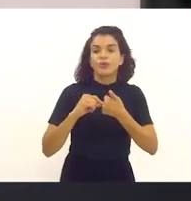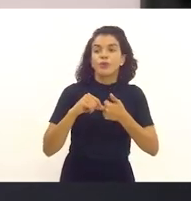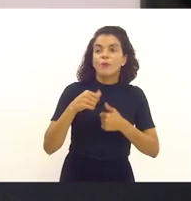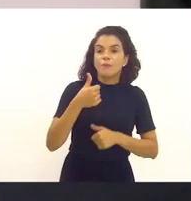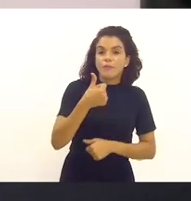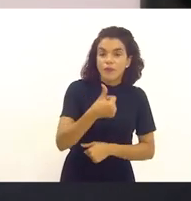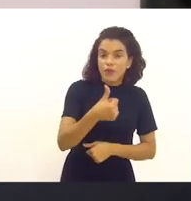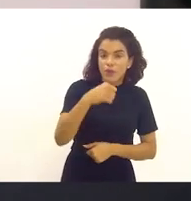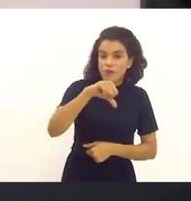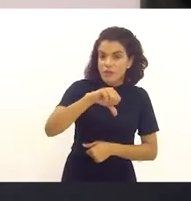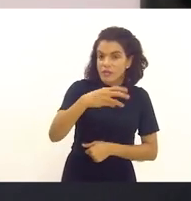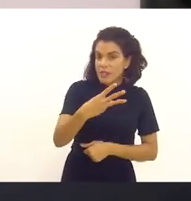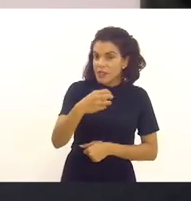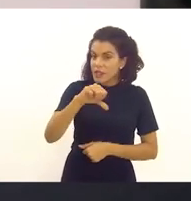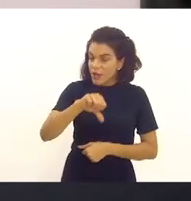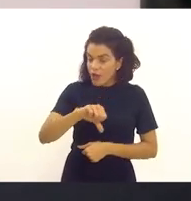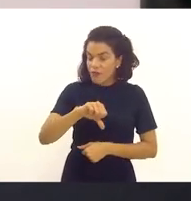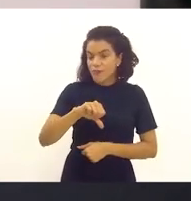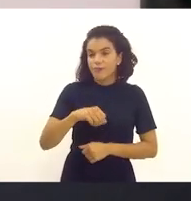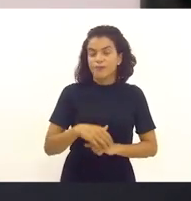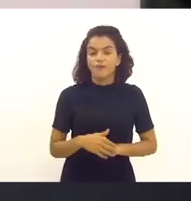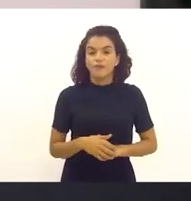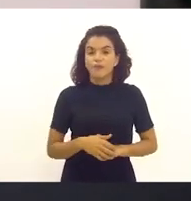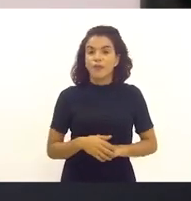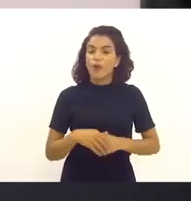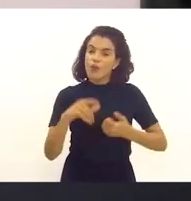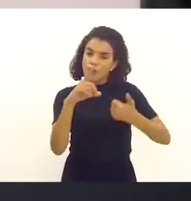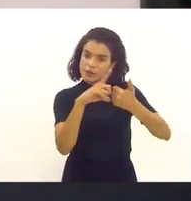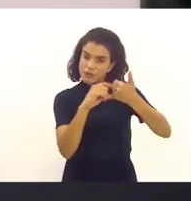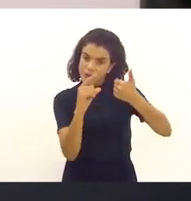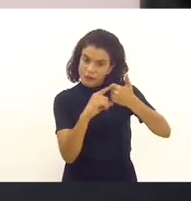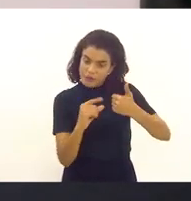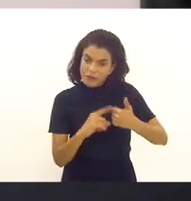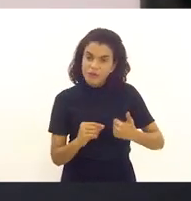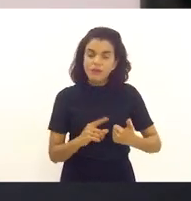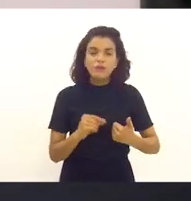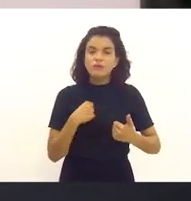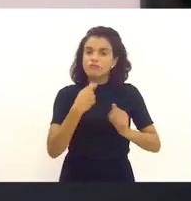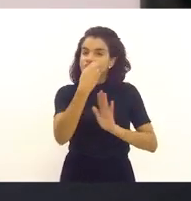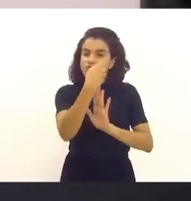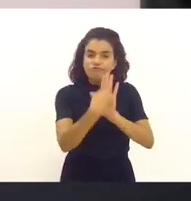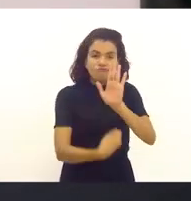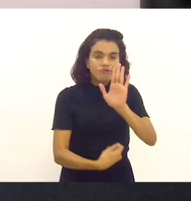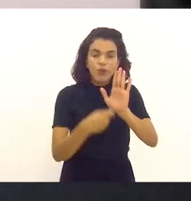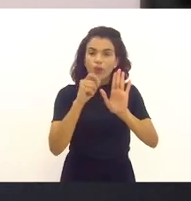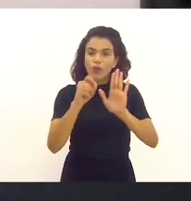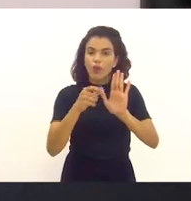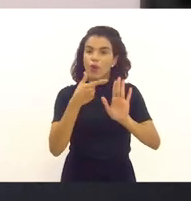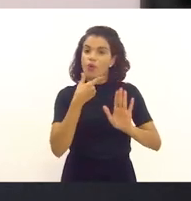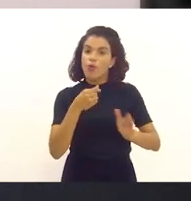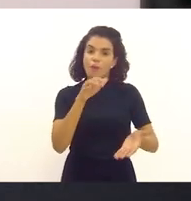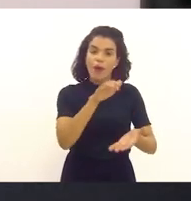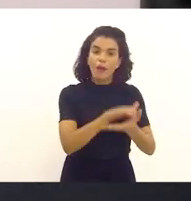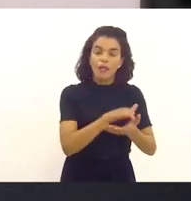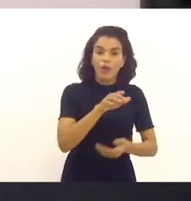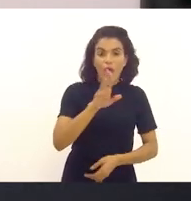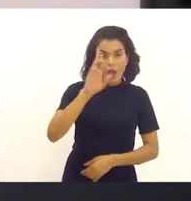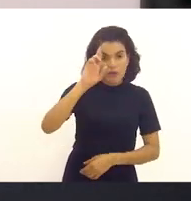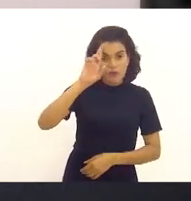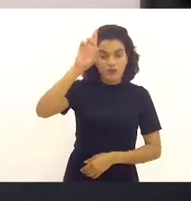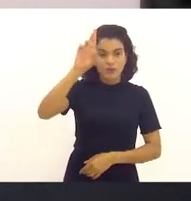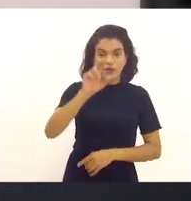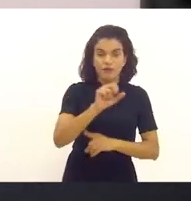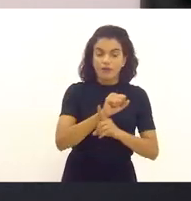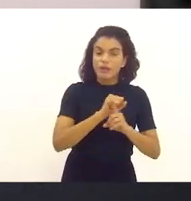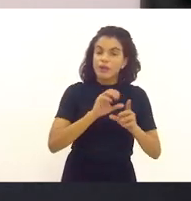1939 veja bem não destes está disposto o seguinte o marido é o chefe da sociedade